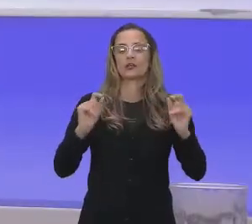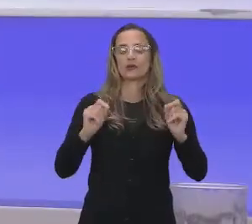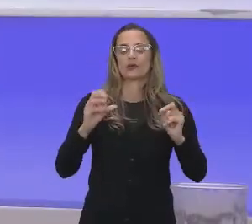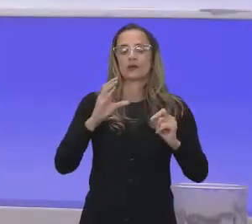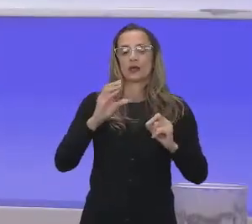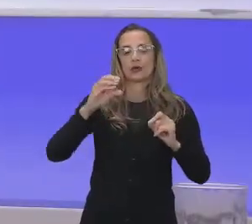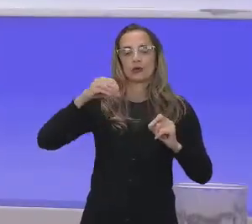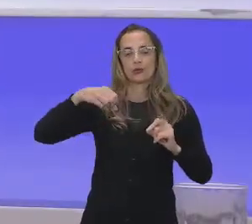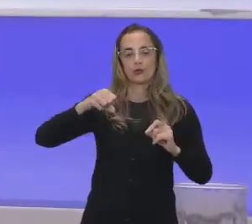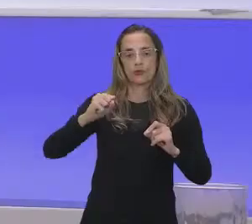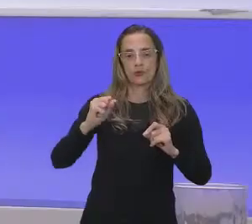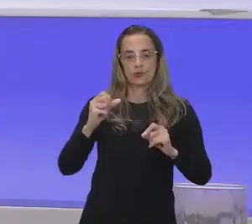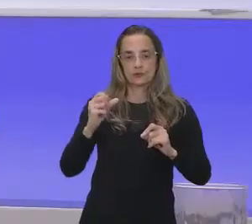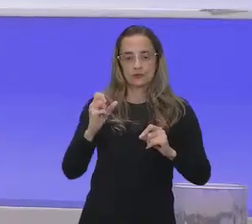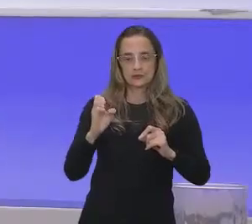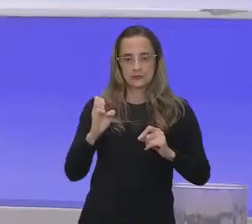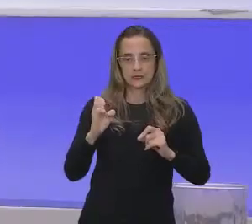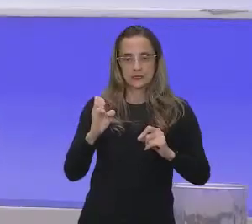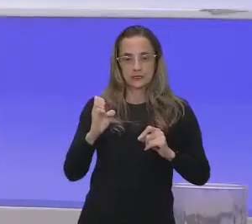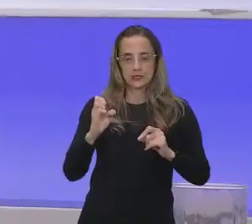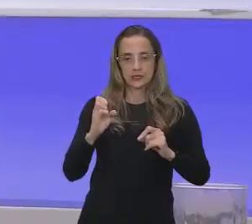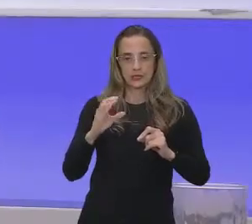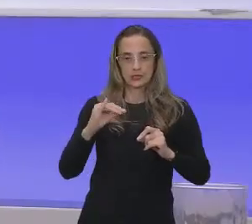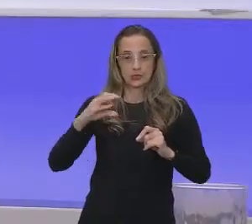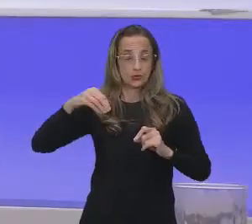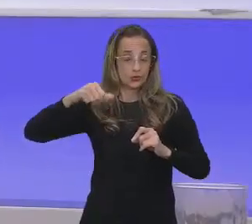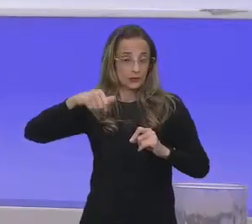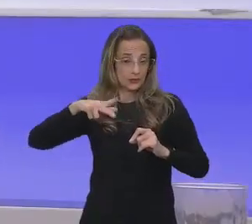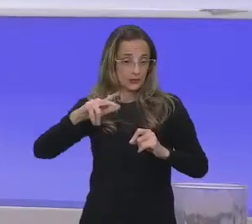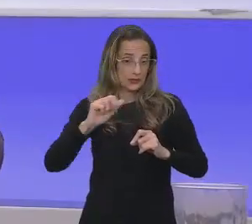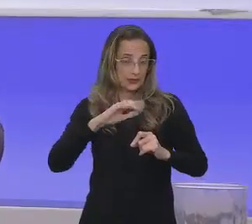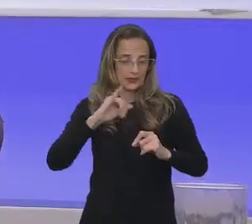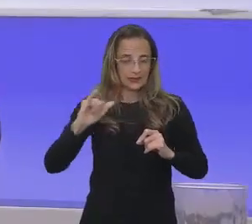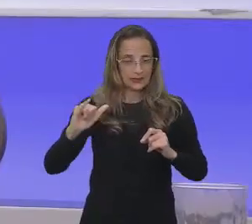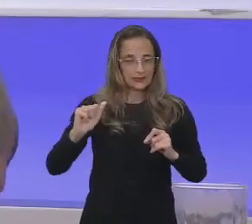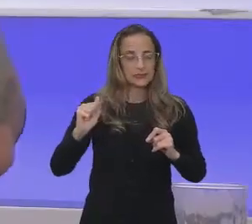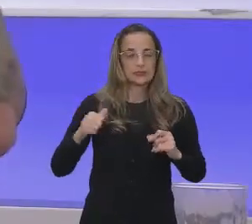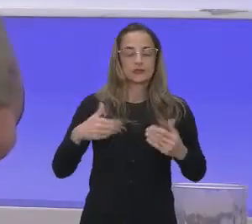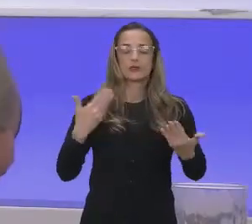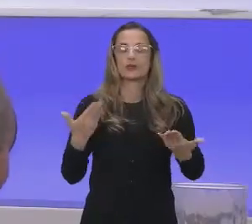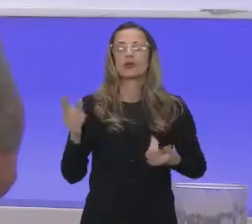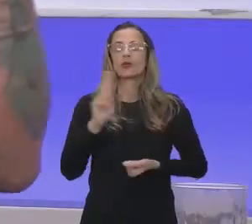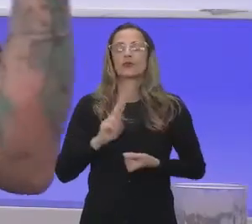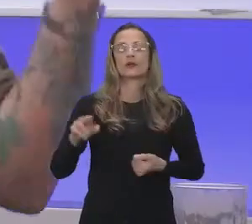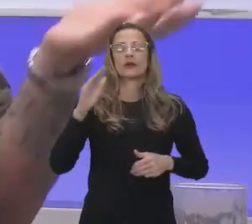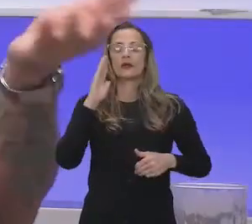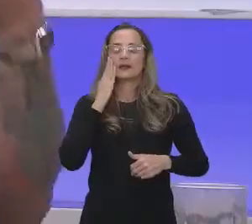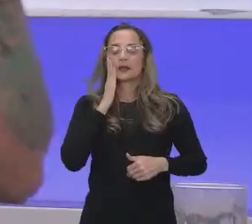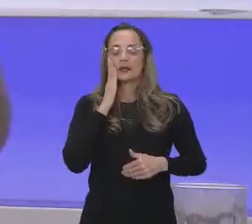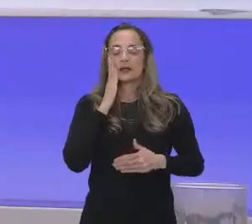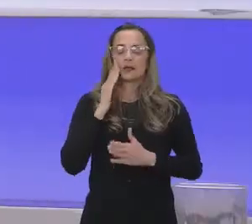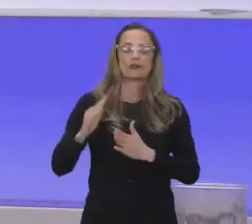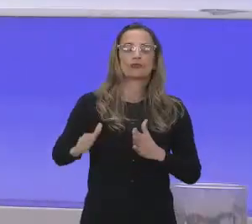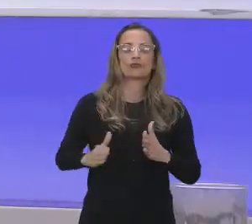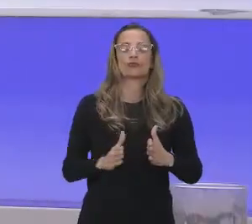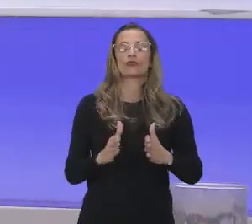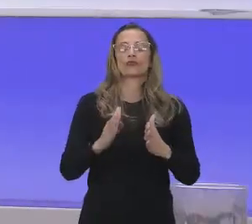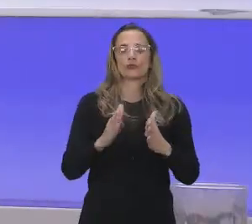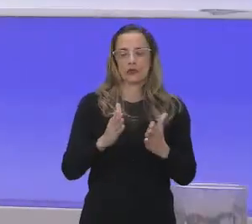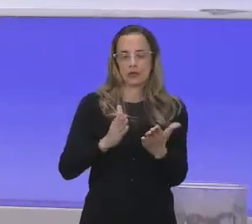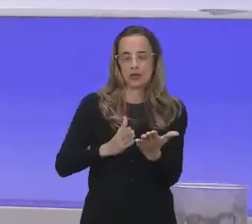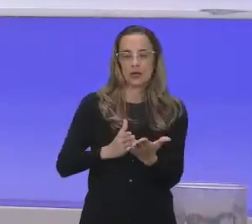nesse momento. Então, é onde tem ali o registro do consumo. Então, entender os caminhos da